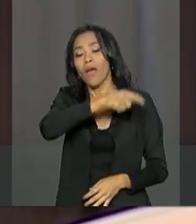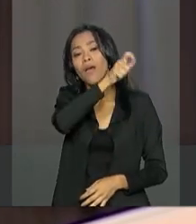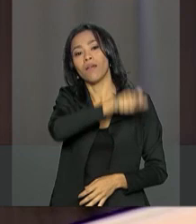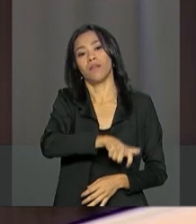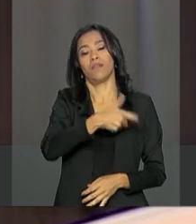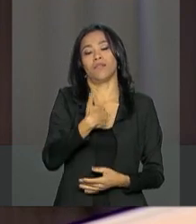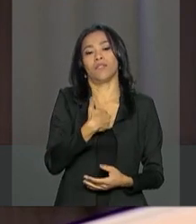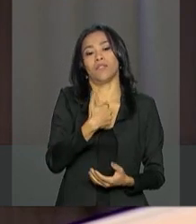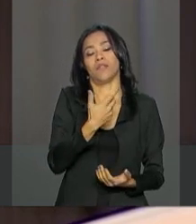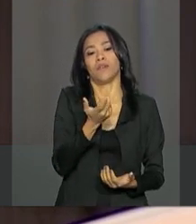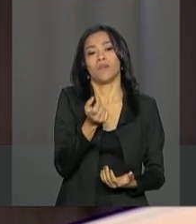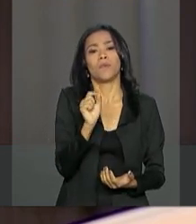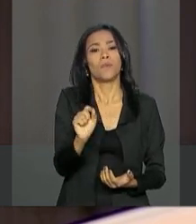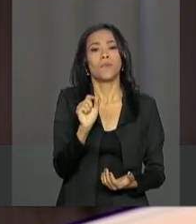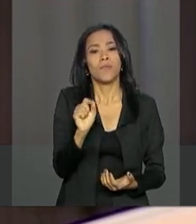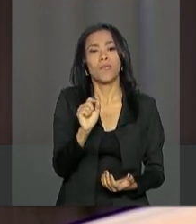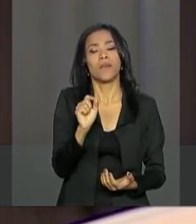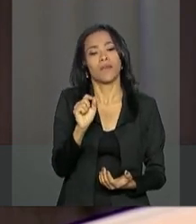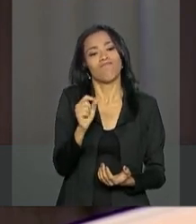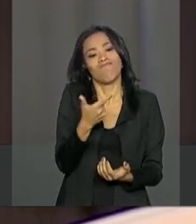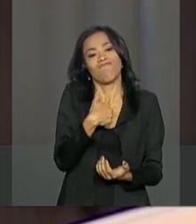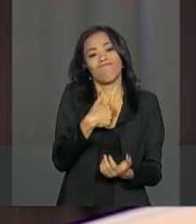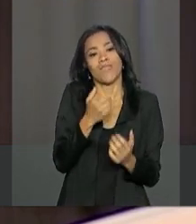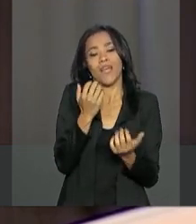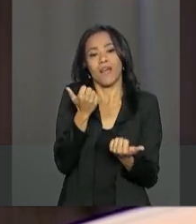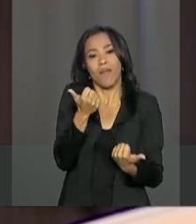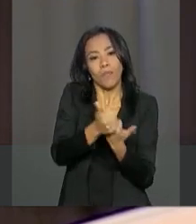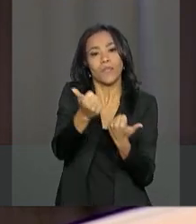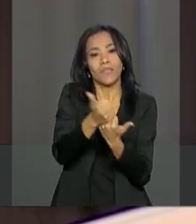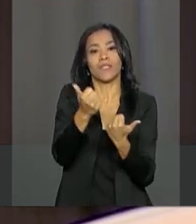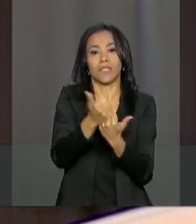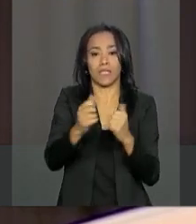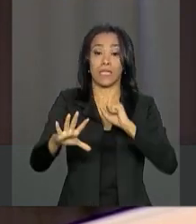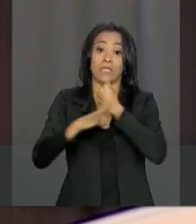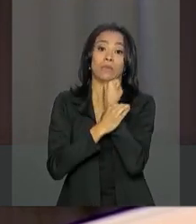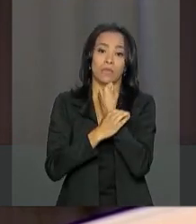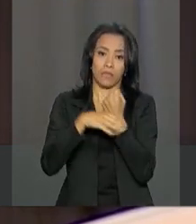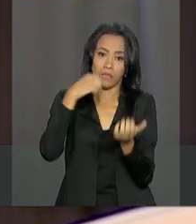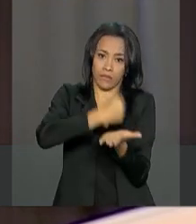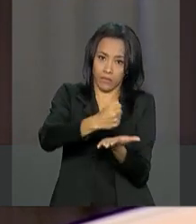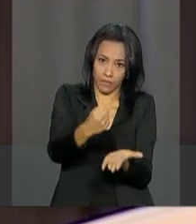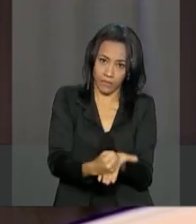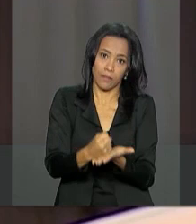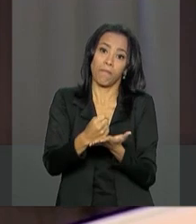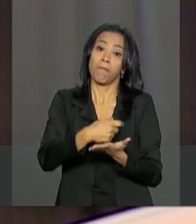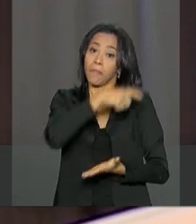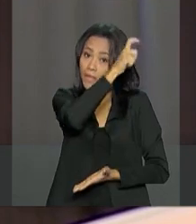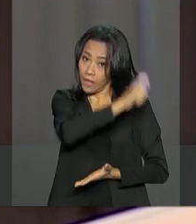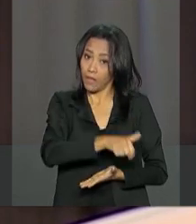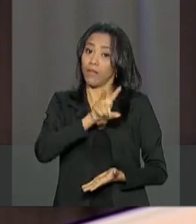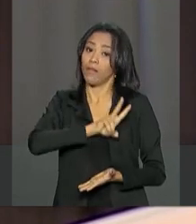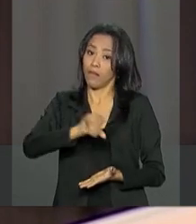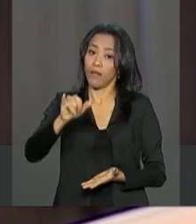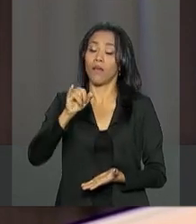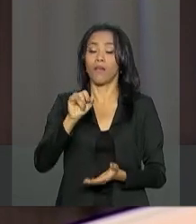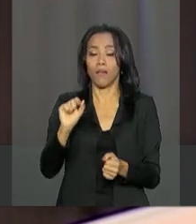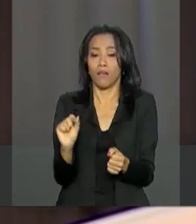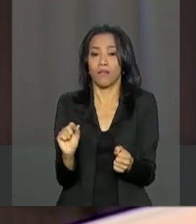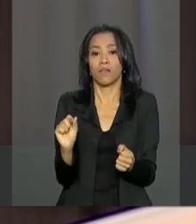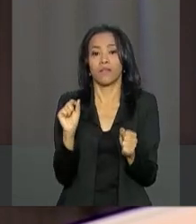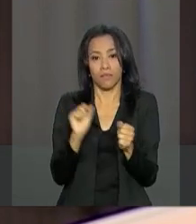todos desejamos, a chamada segurança jurídica, que, de resto, certo e seguramente o Joaquim Falcão o fará,